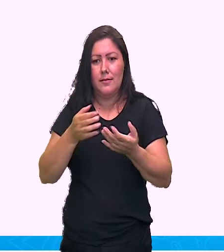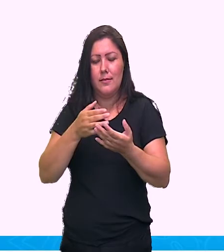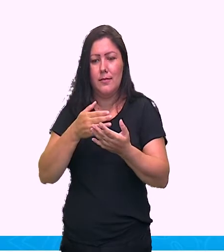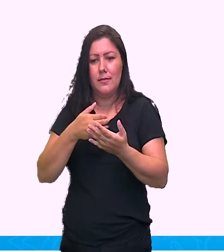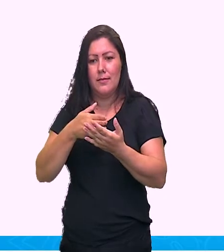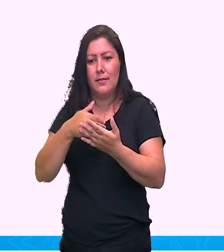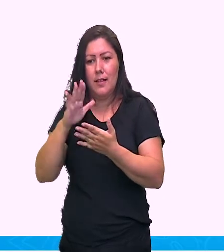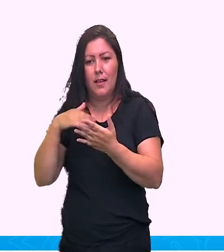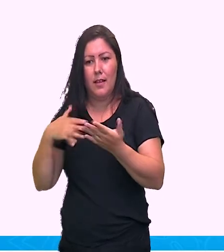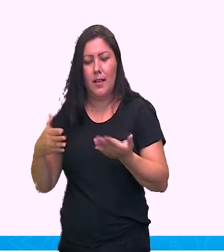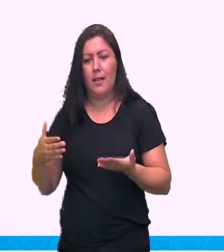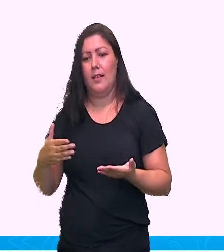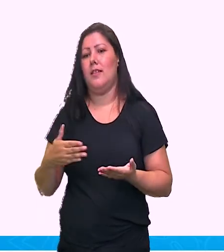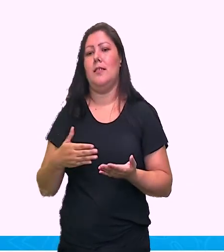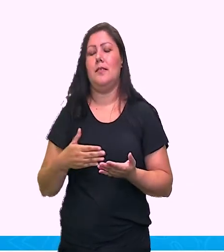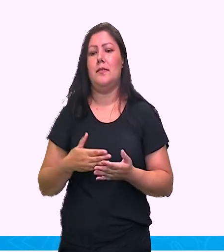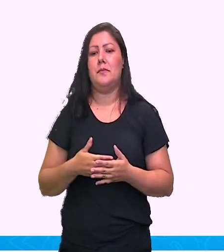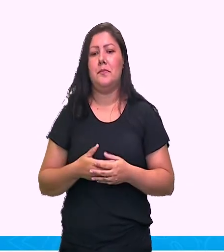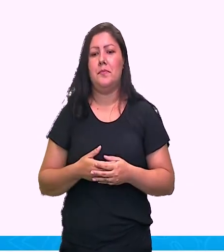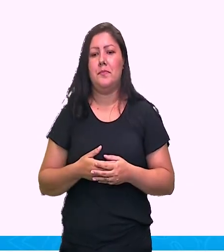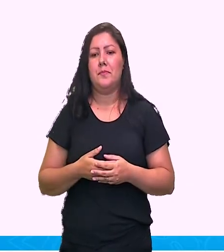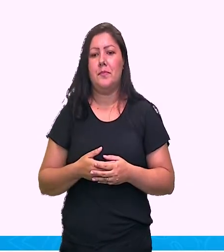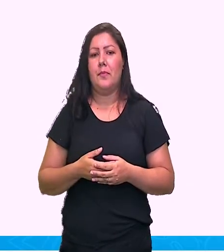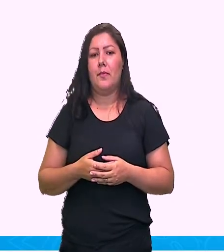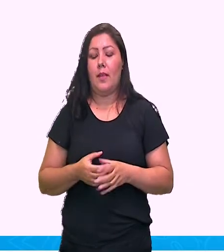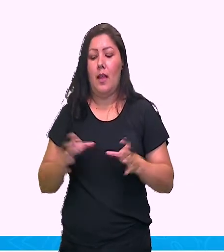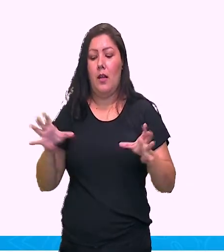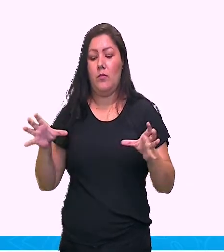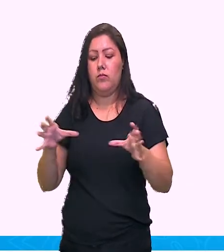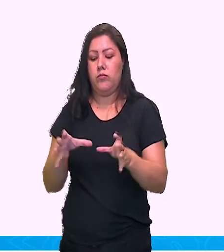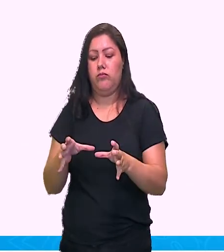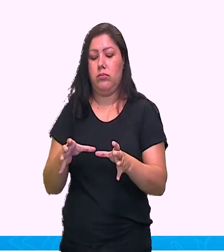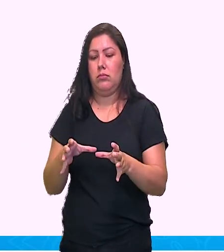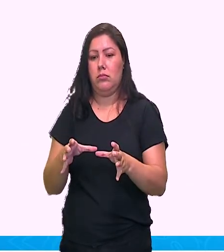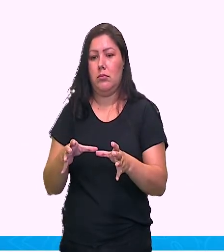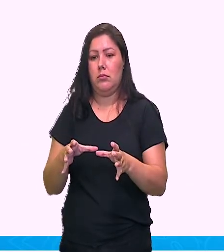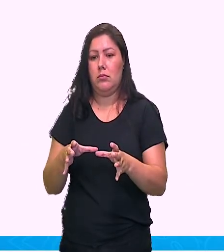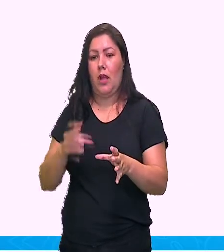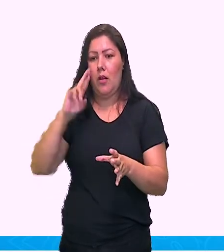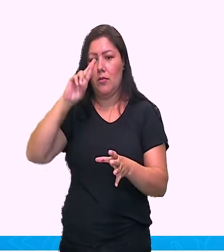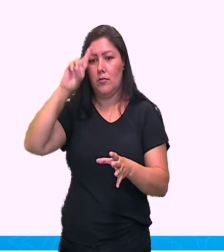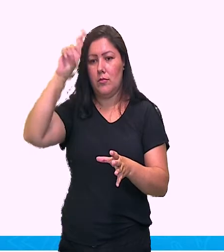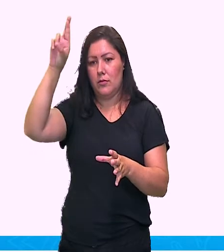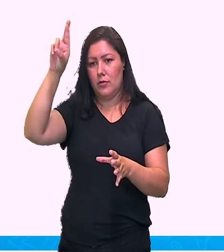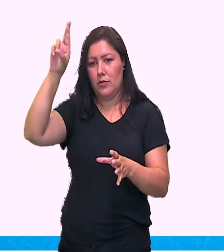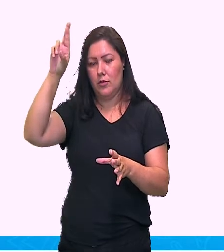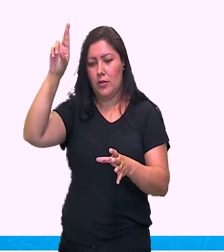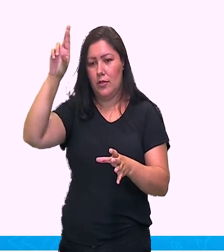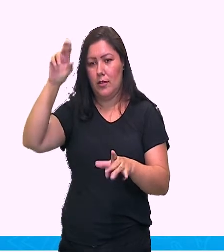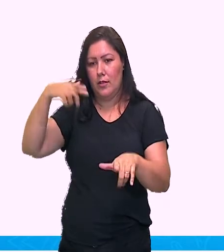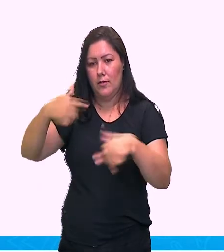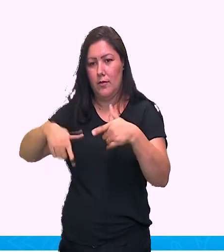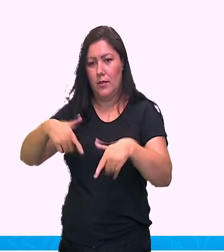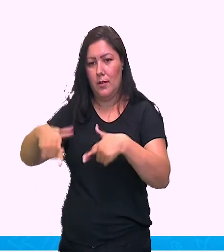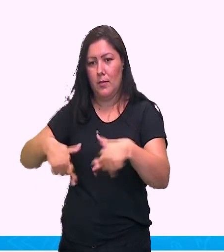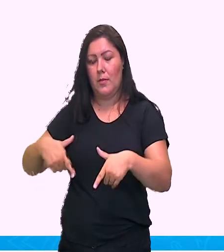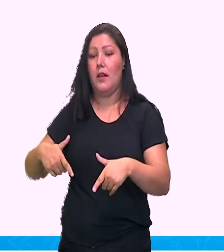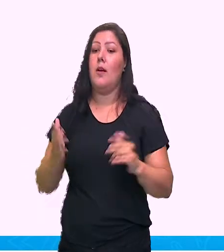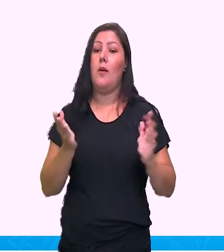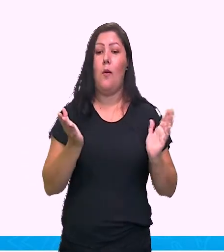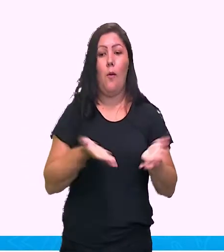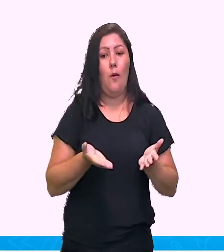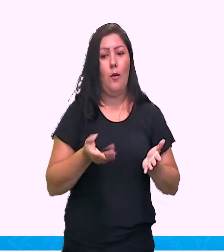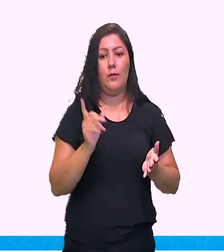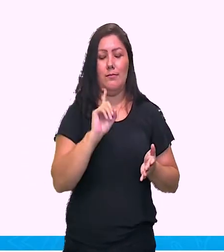produção. Hoje não. Hoje, o empresário é o dono dos meios de produção. E o que